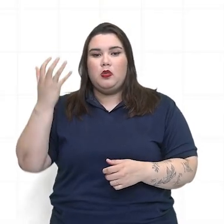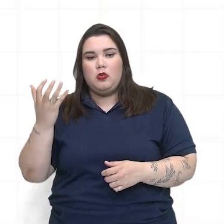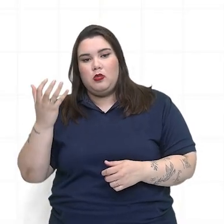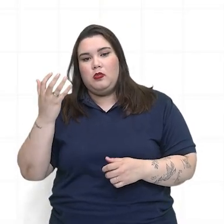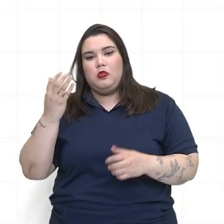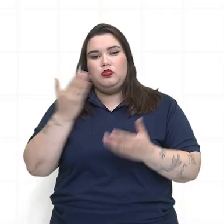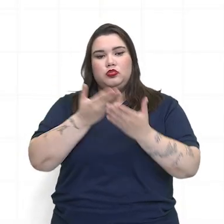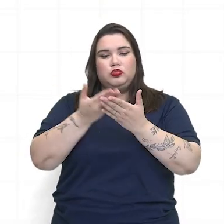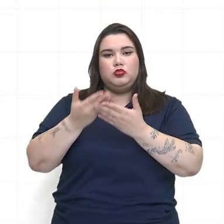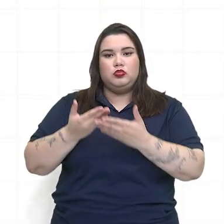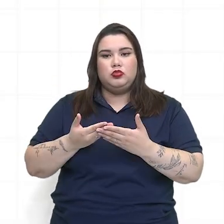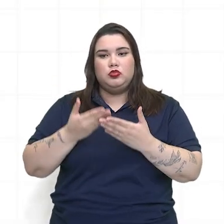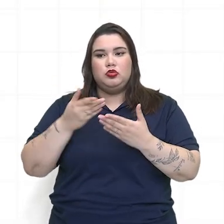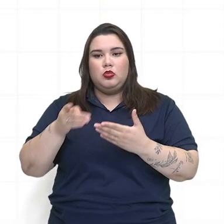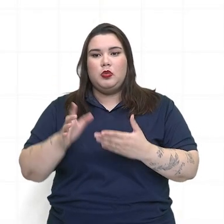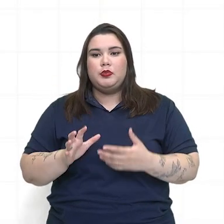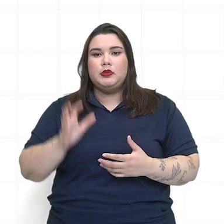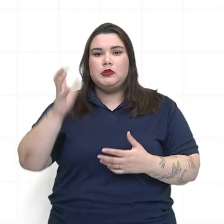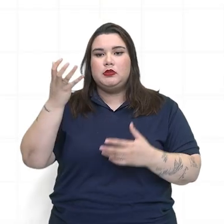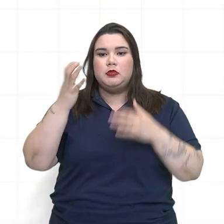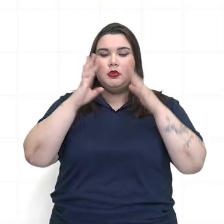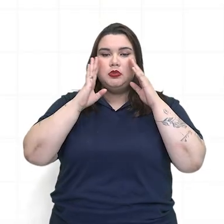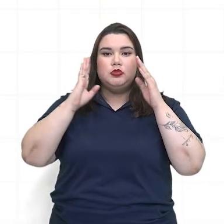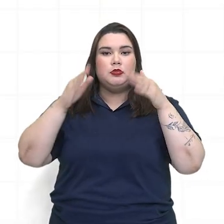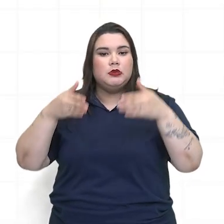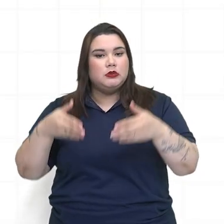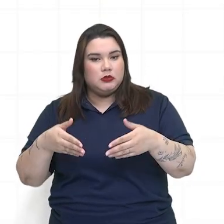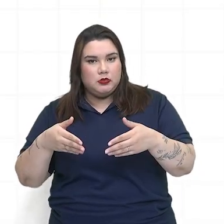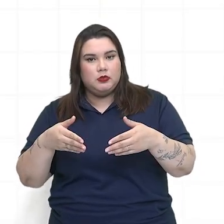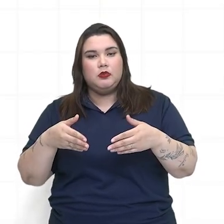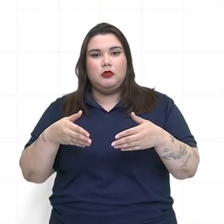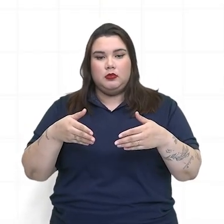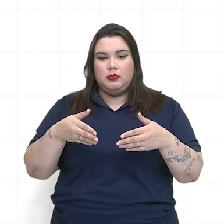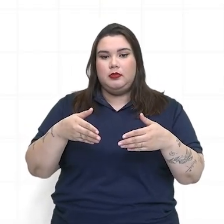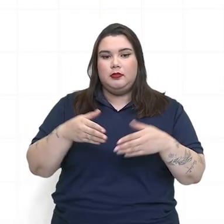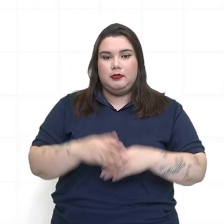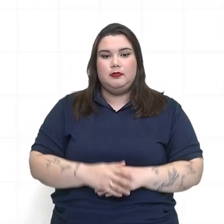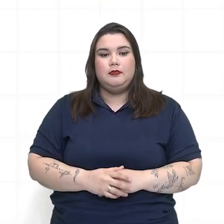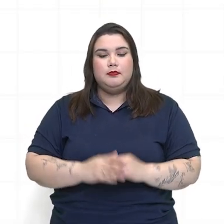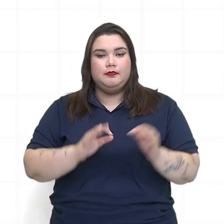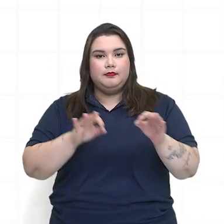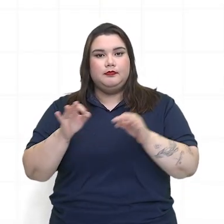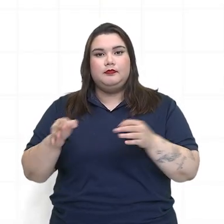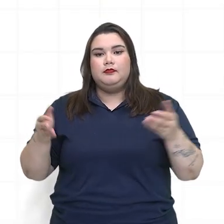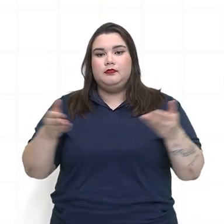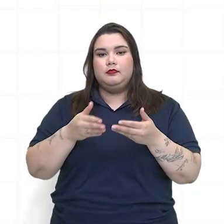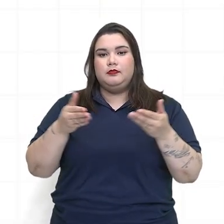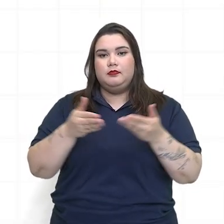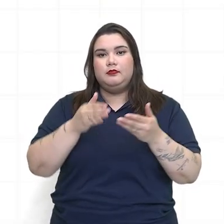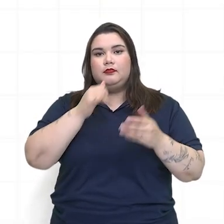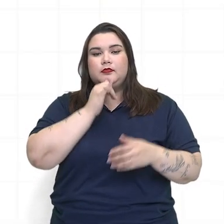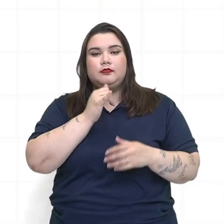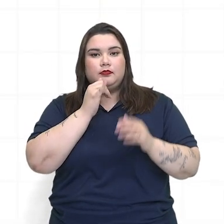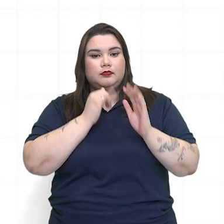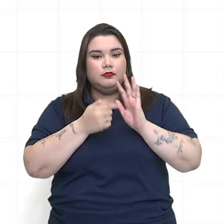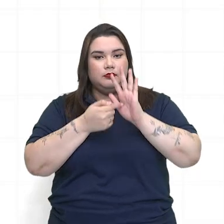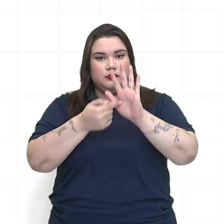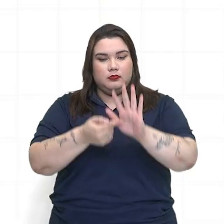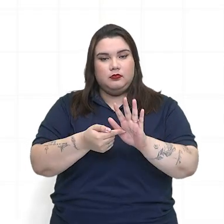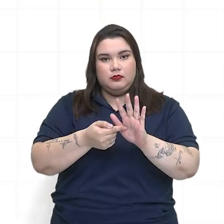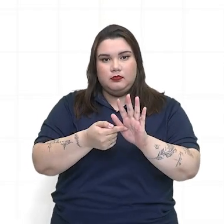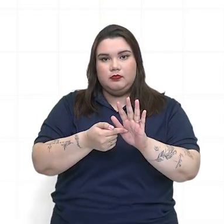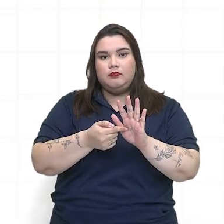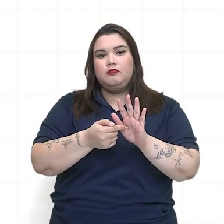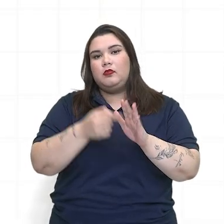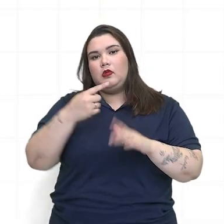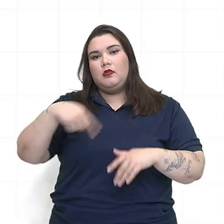ou estudo de uma situação específica. Então, vamos ver aqui alguns exemplos, e na medida em que esses exemplos estão